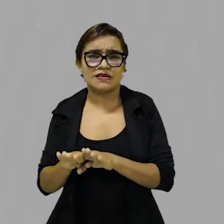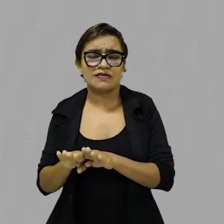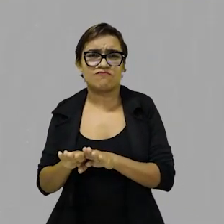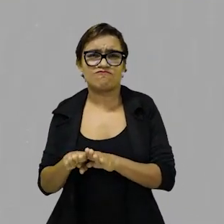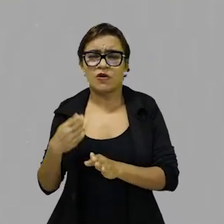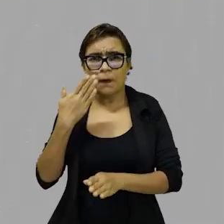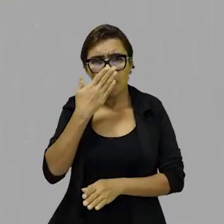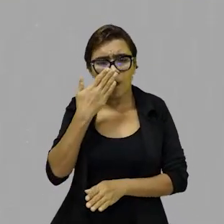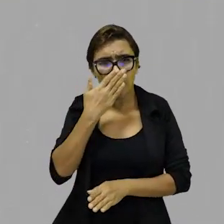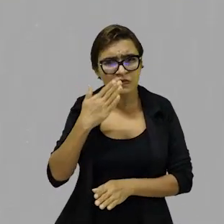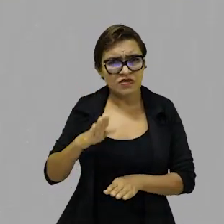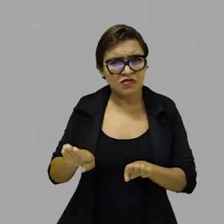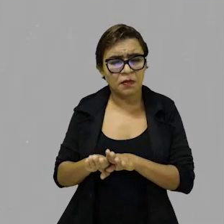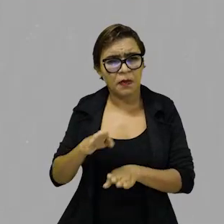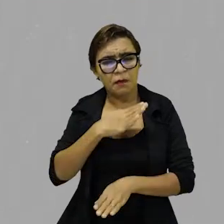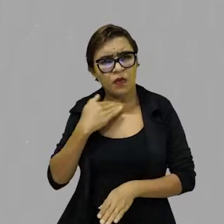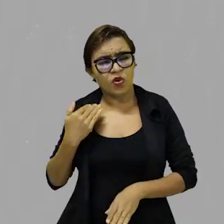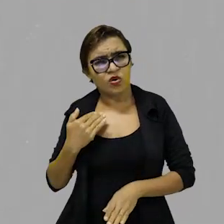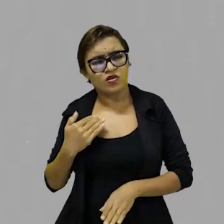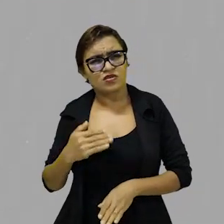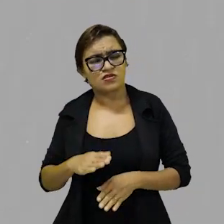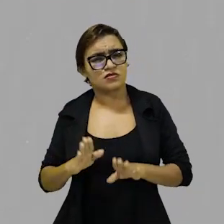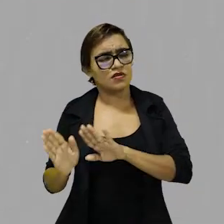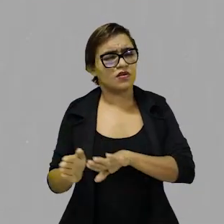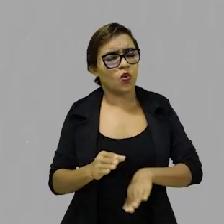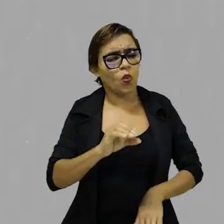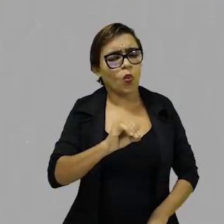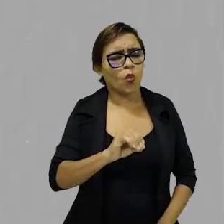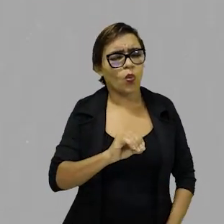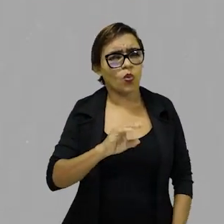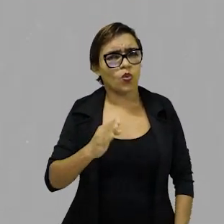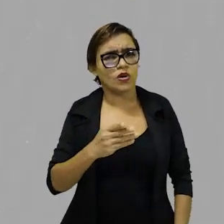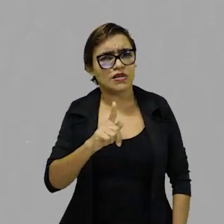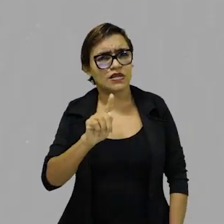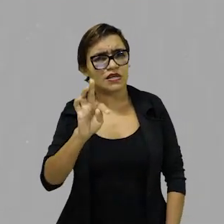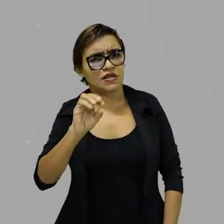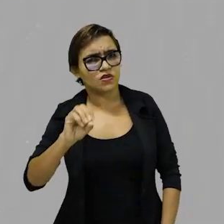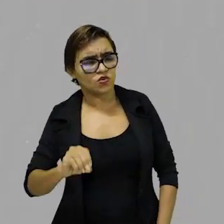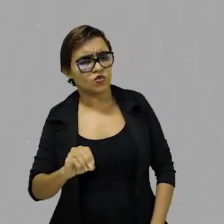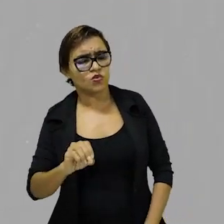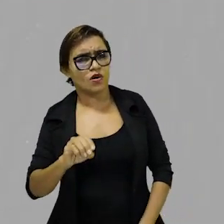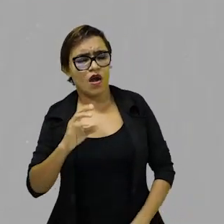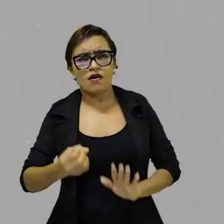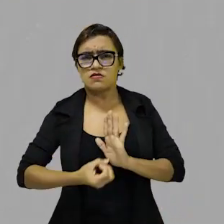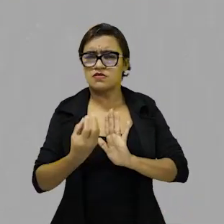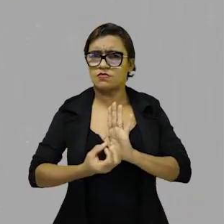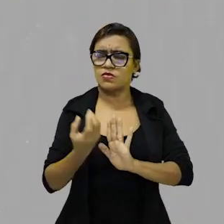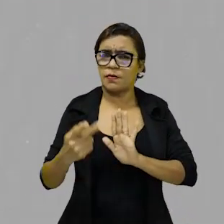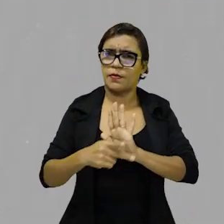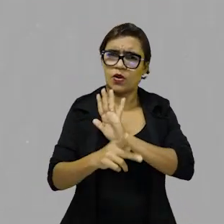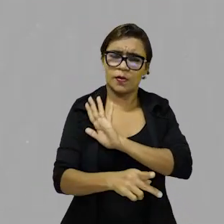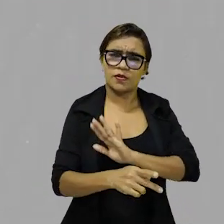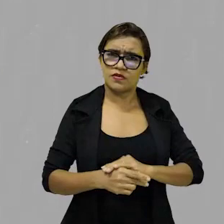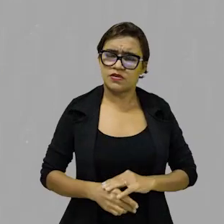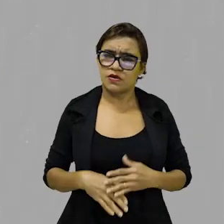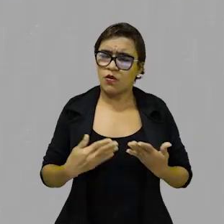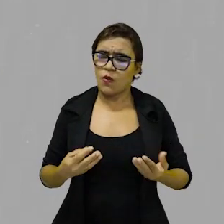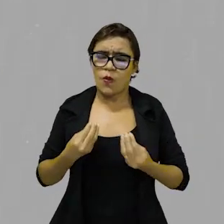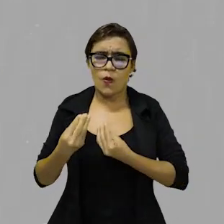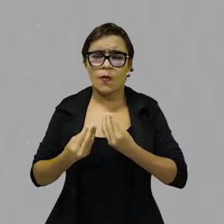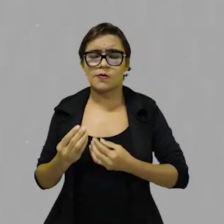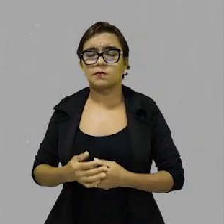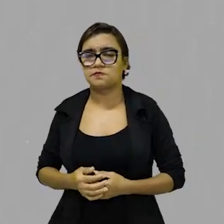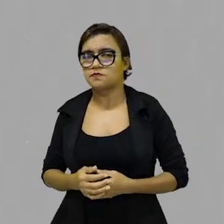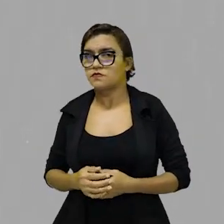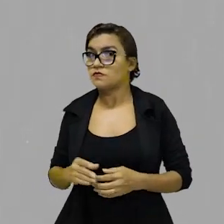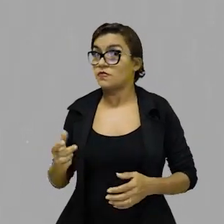aí. Então, na hora que a gente fala isso, o grito tem a ver com isso, professor, que é a principal obra do expressionismo. Chegamos lá. Não